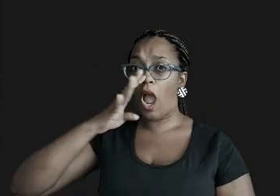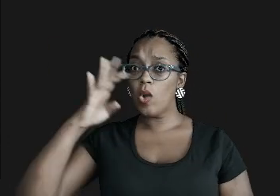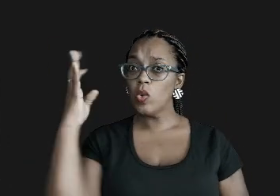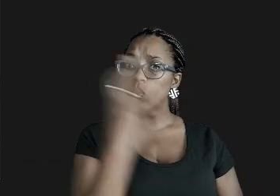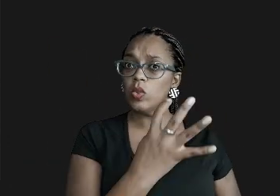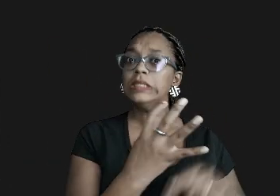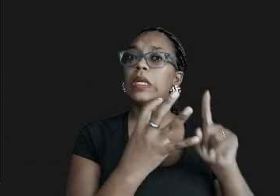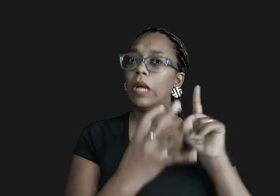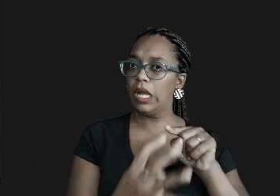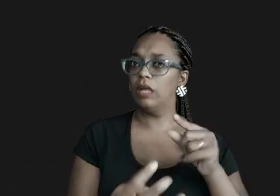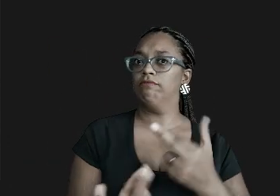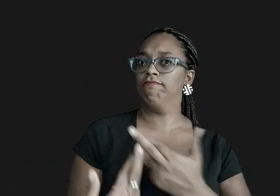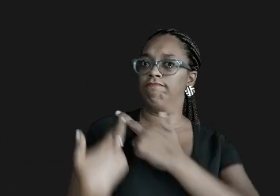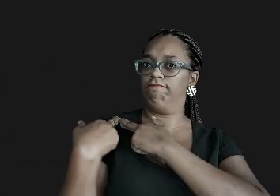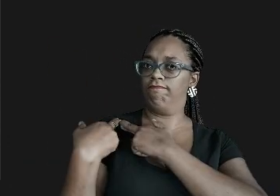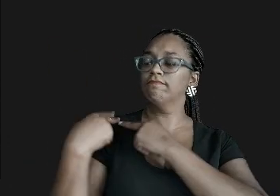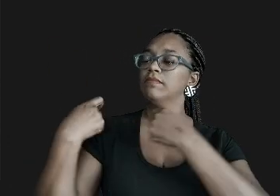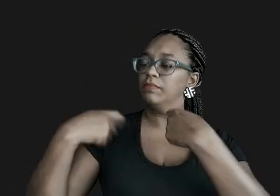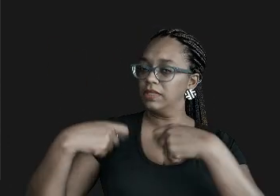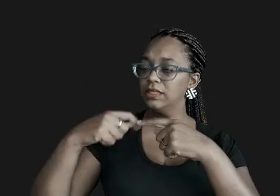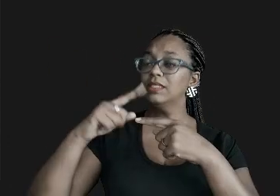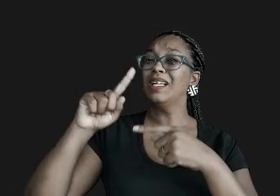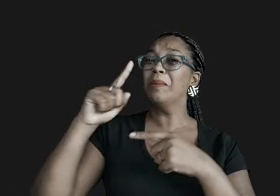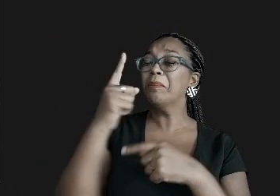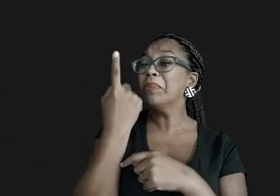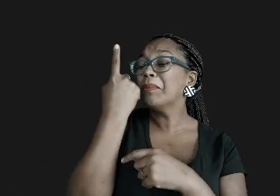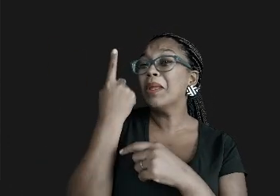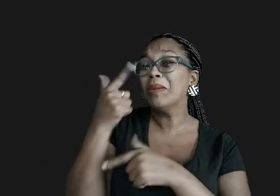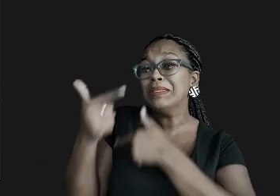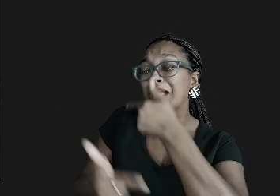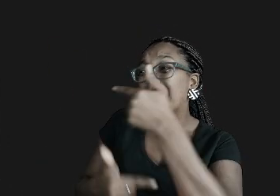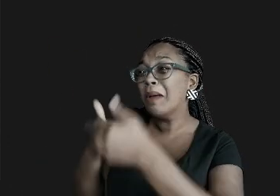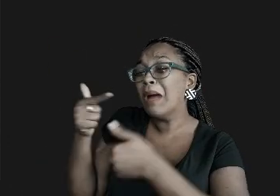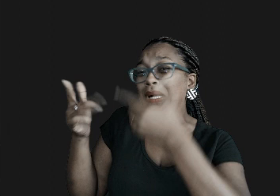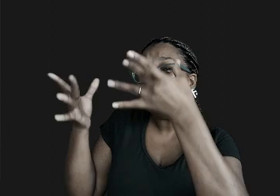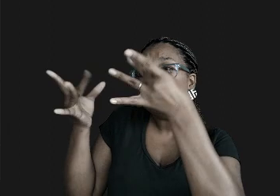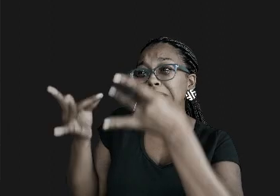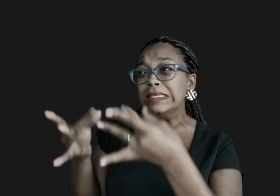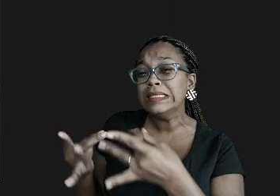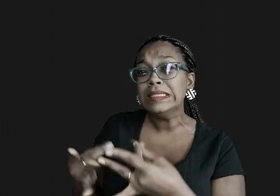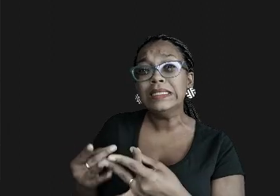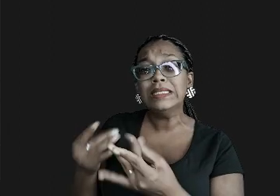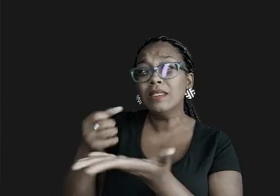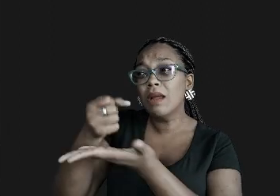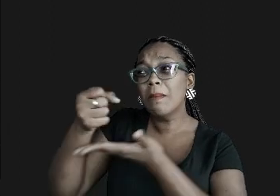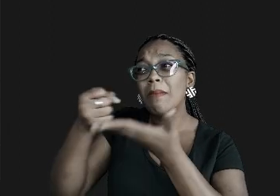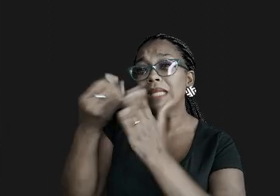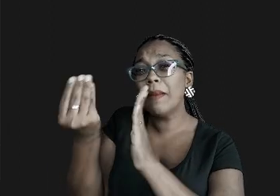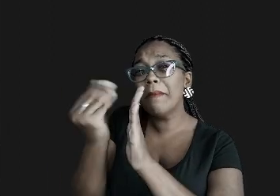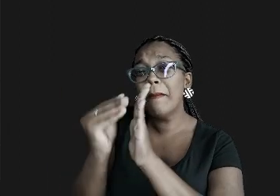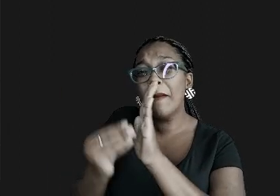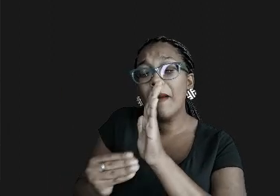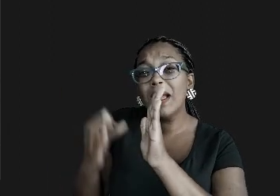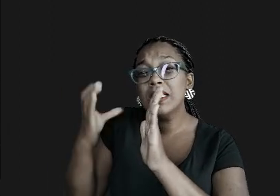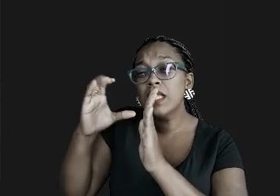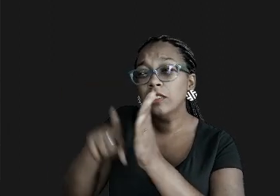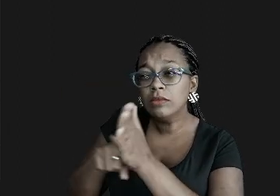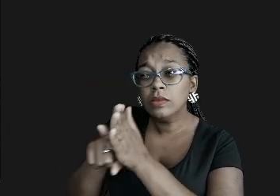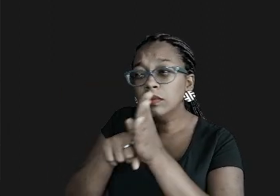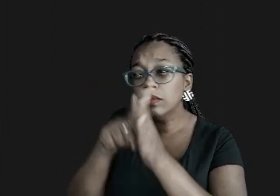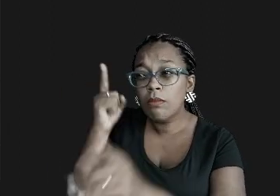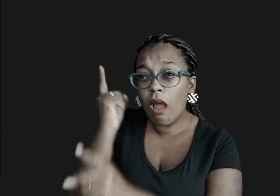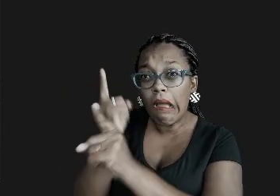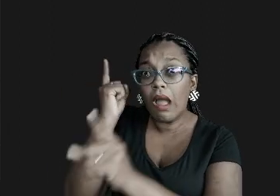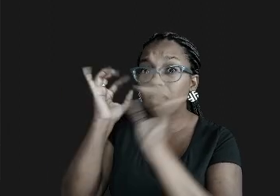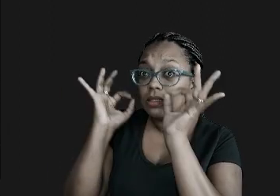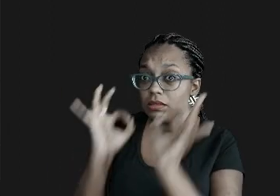um ato de extrema responsabilidade tem que ser feito depois de um trabalho cuidadoso com base em elementos científicos para verificar